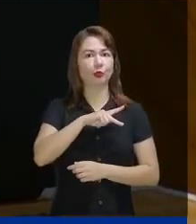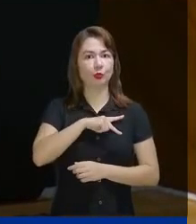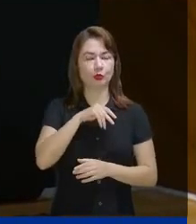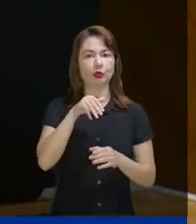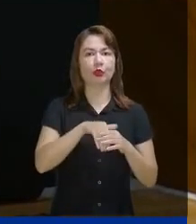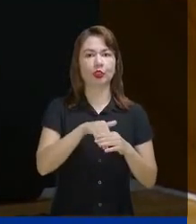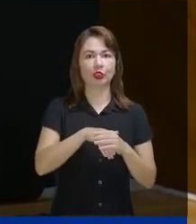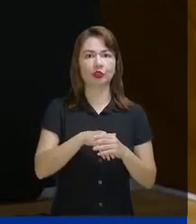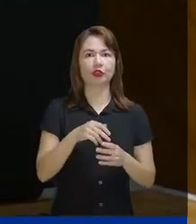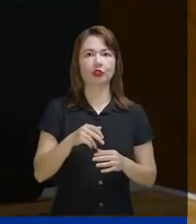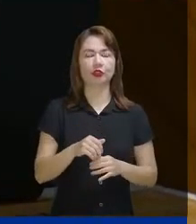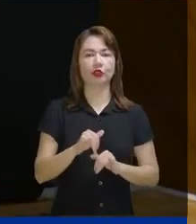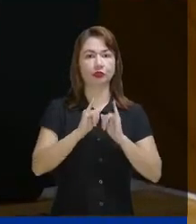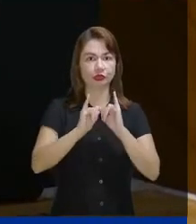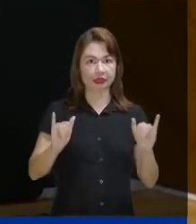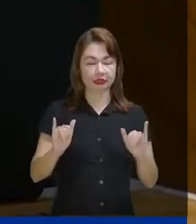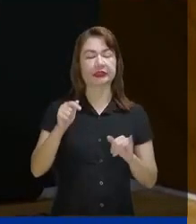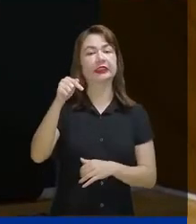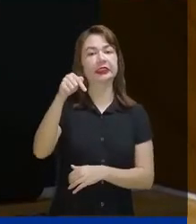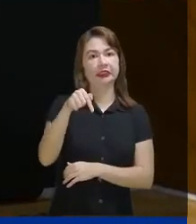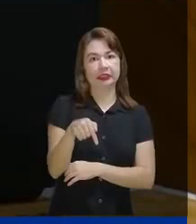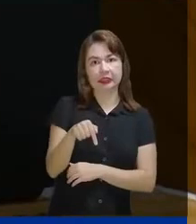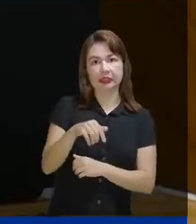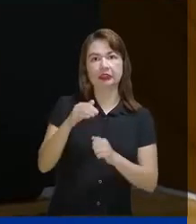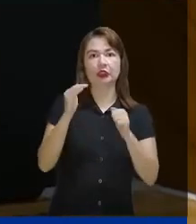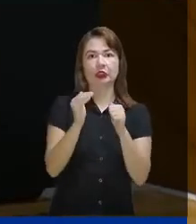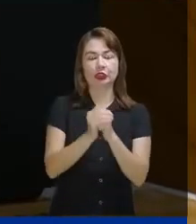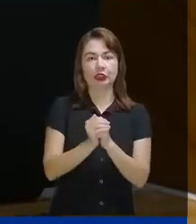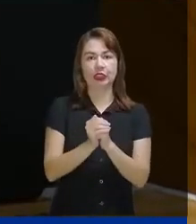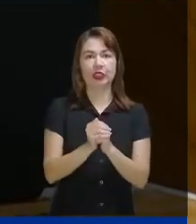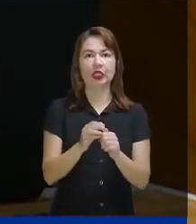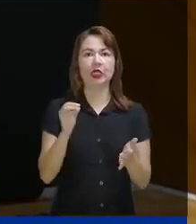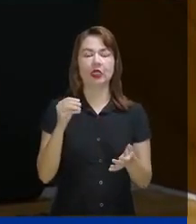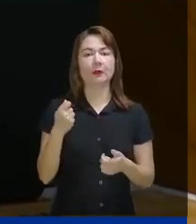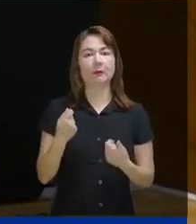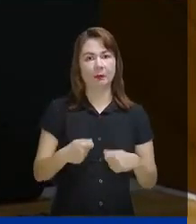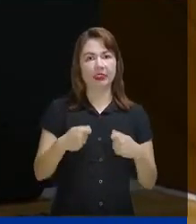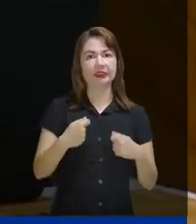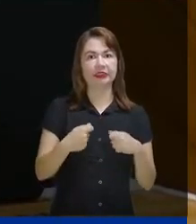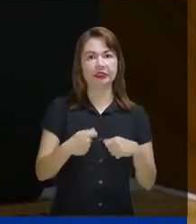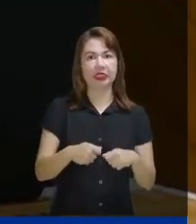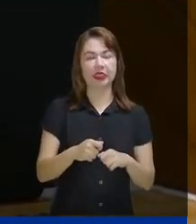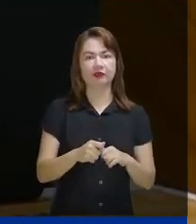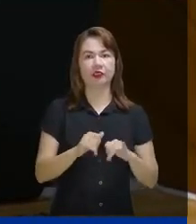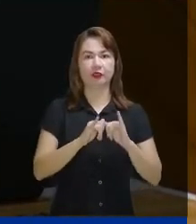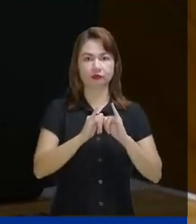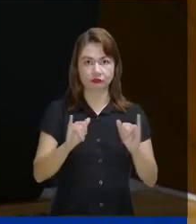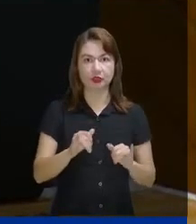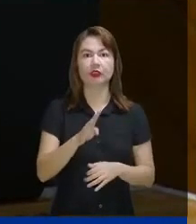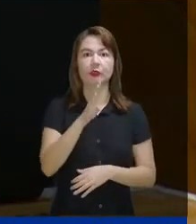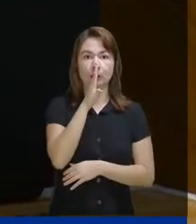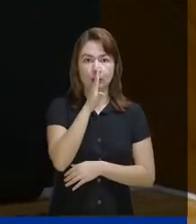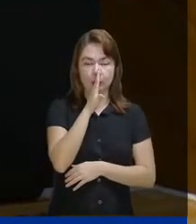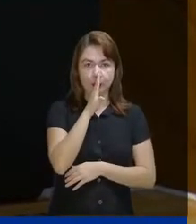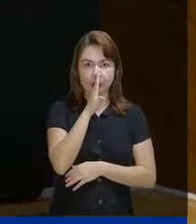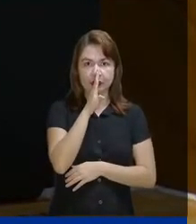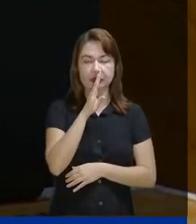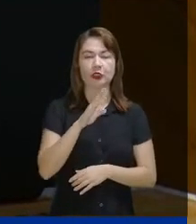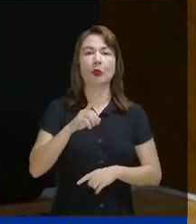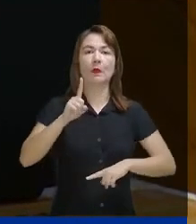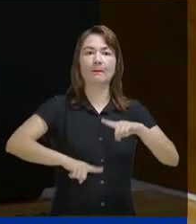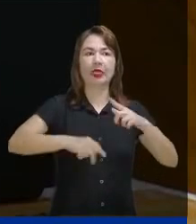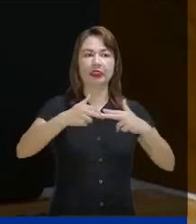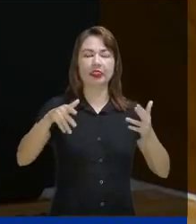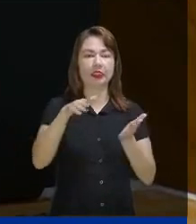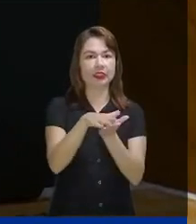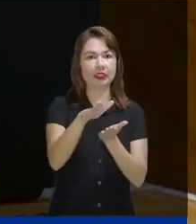houve omissão deste tribunal ao analisar as despesas com material impresso e na produção de